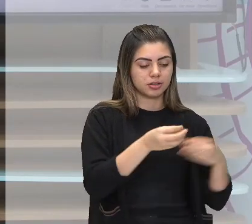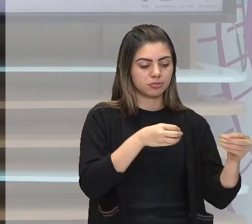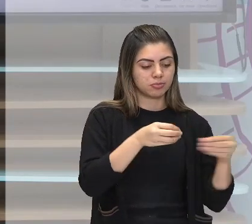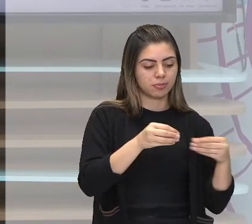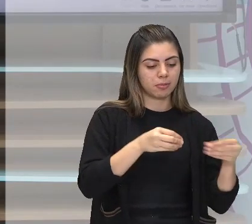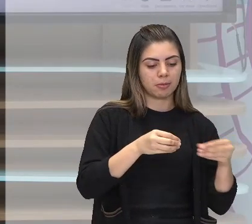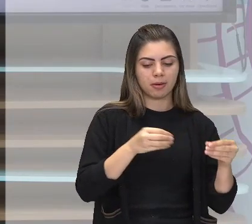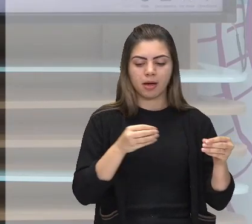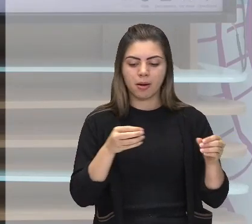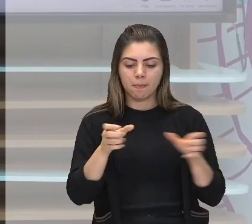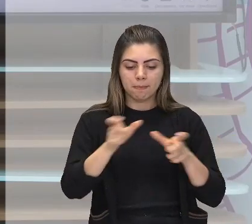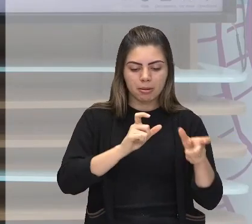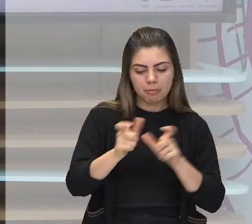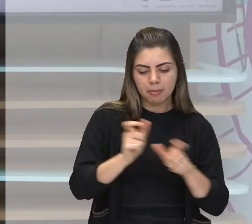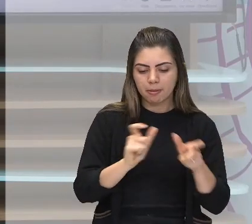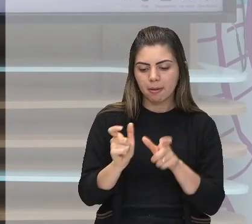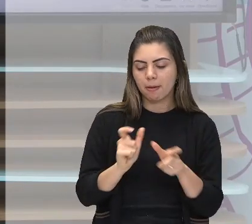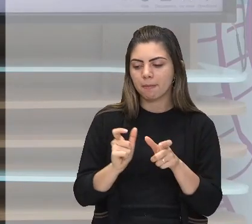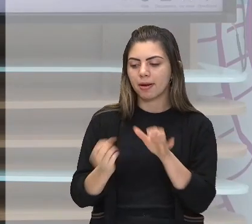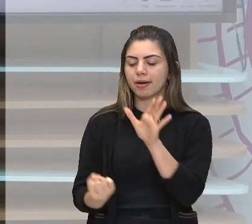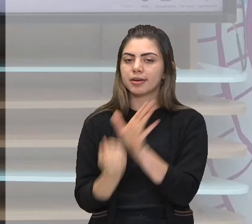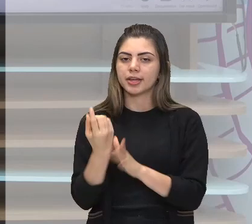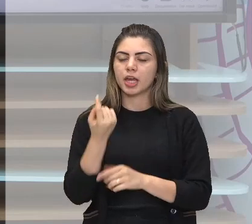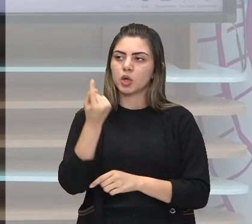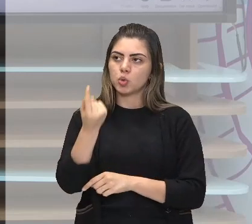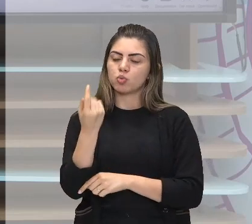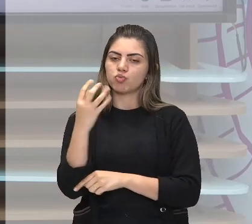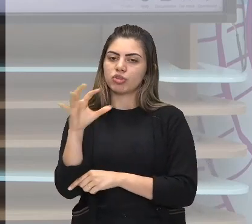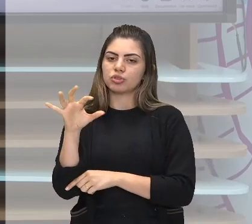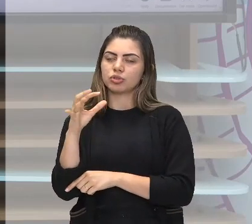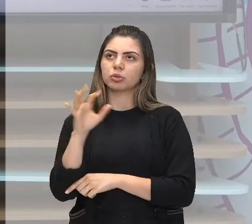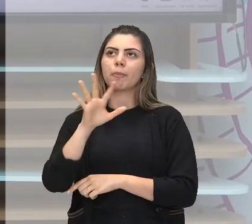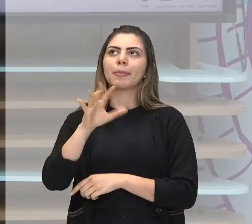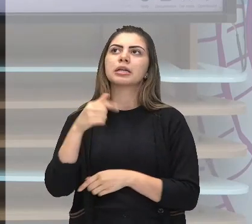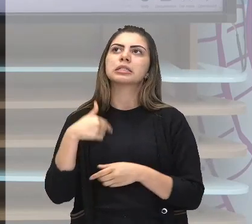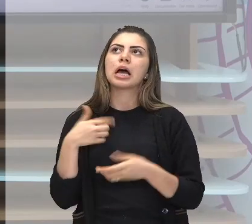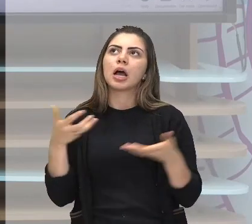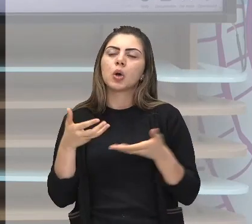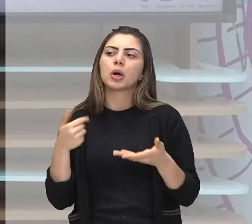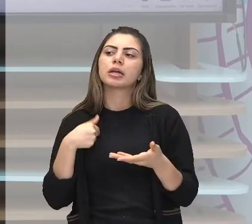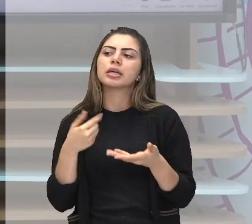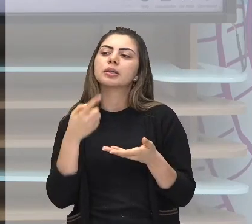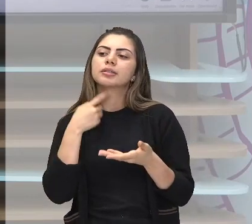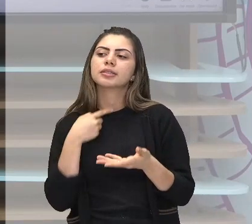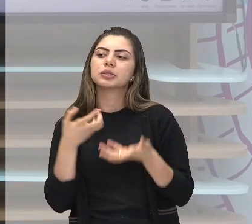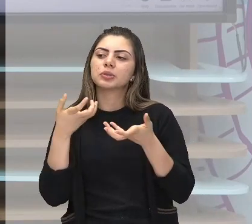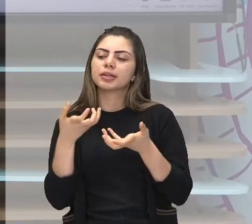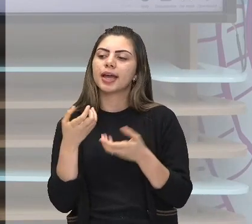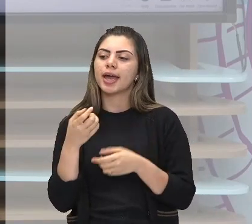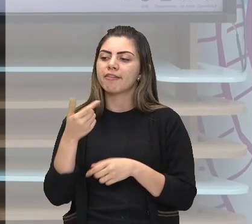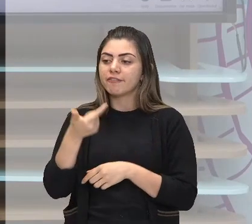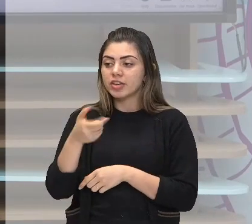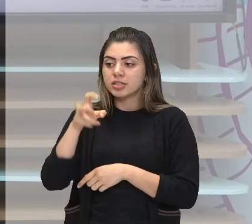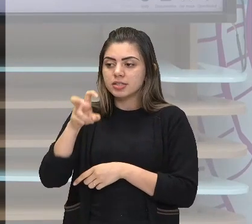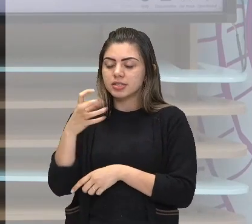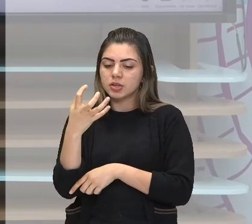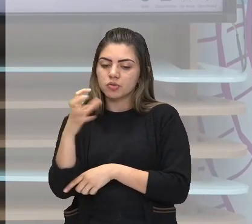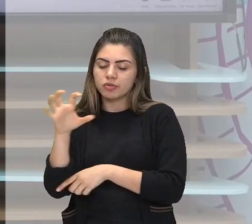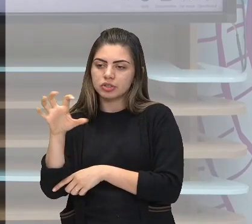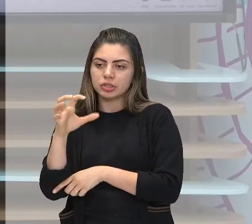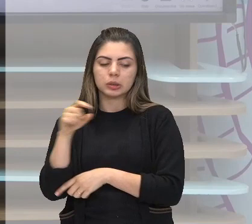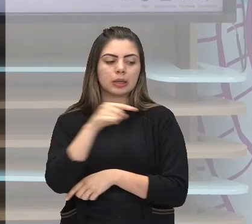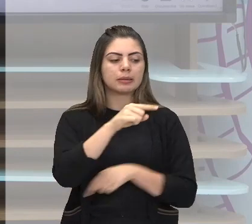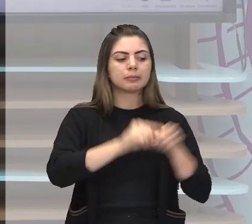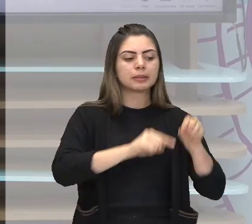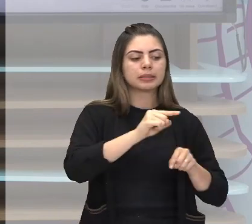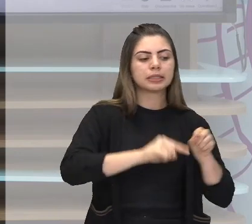perguntando, 25, quantas? Olha, só é você analisar. Se para construir um ventilador eu preciso